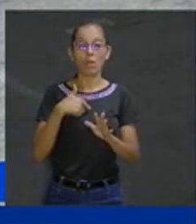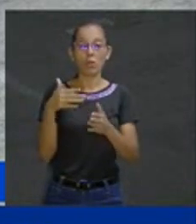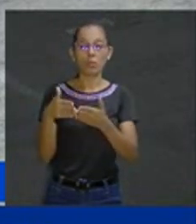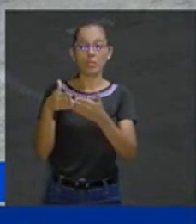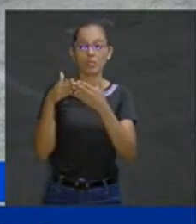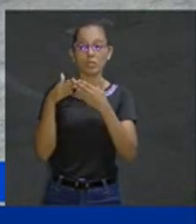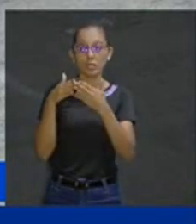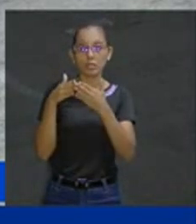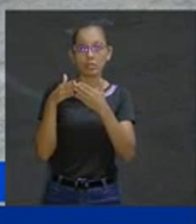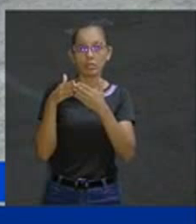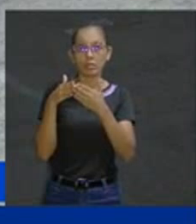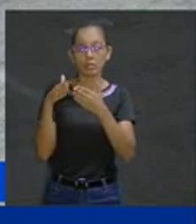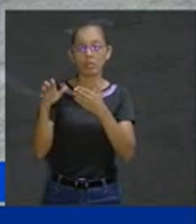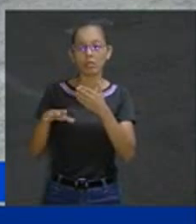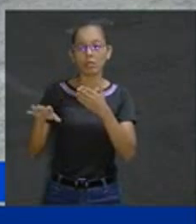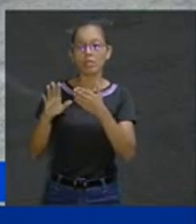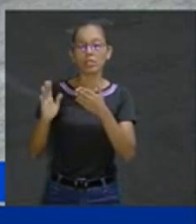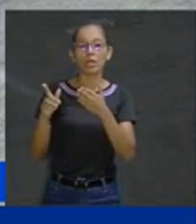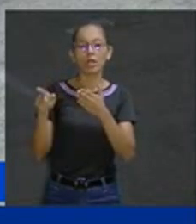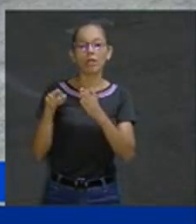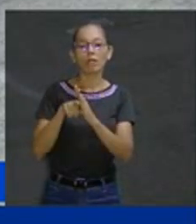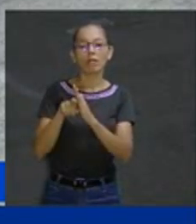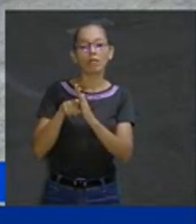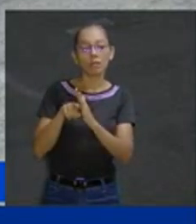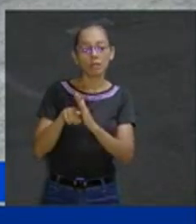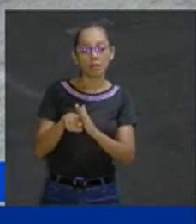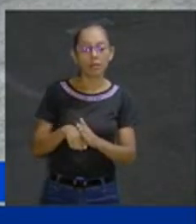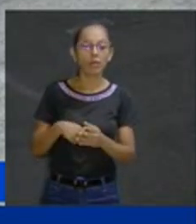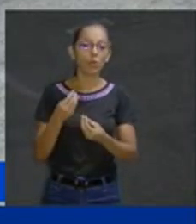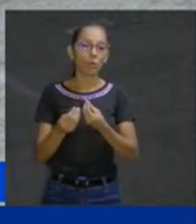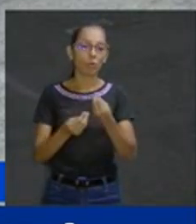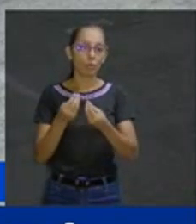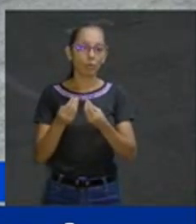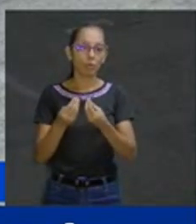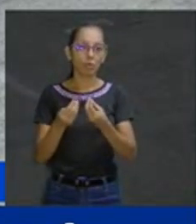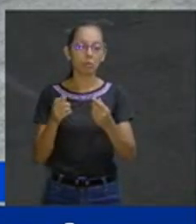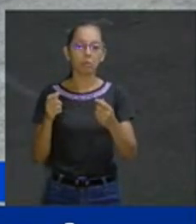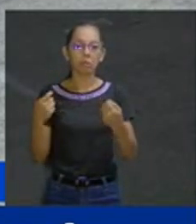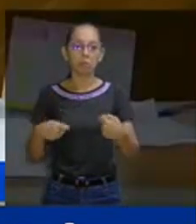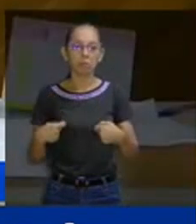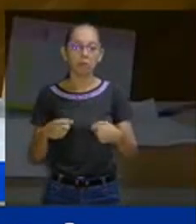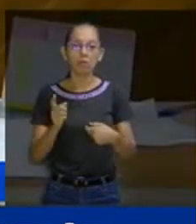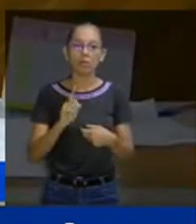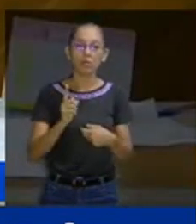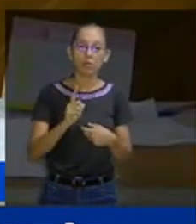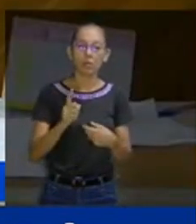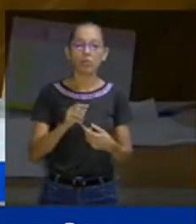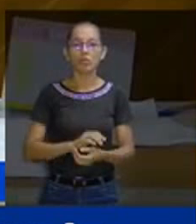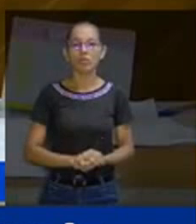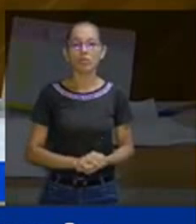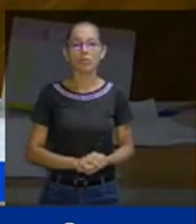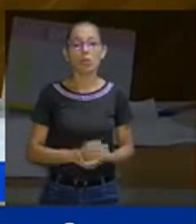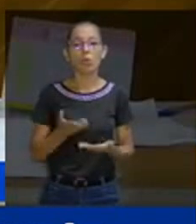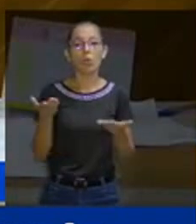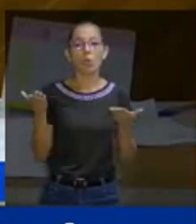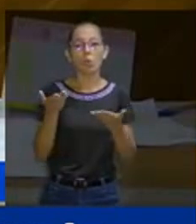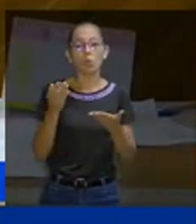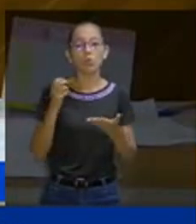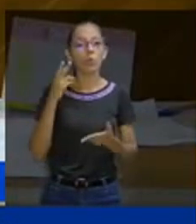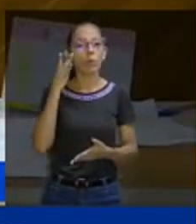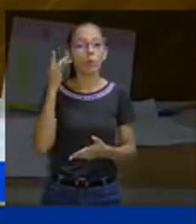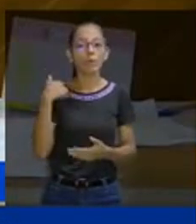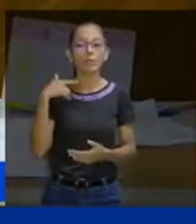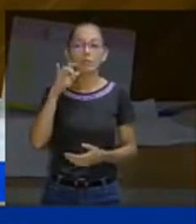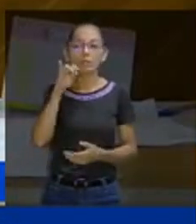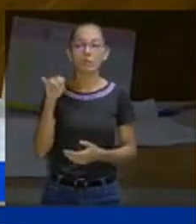um estudo para o Seixas, ele já está fazendo, eu vou falar de preferência hoje ou amanhã com o desembargador